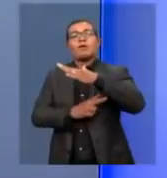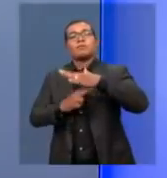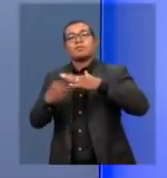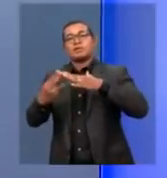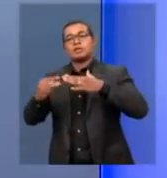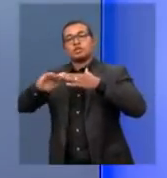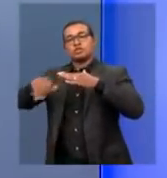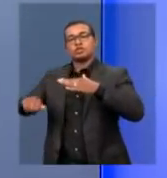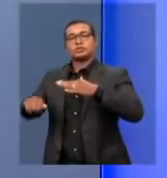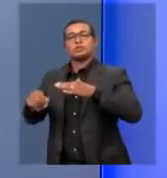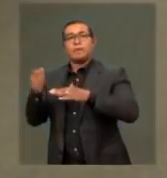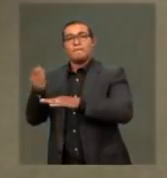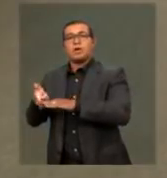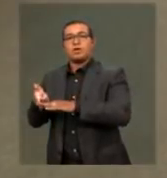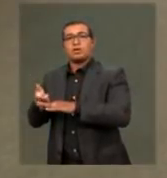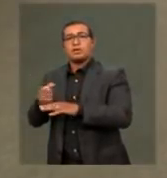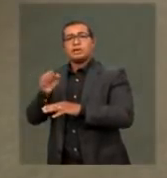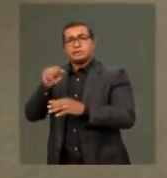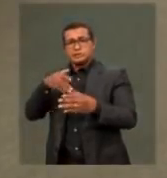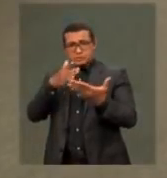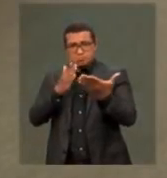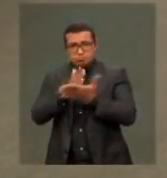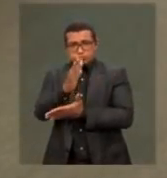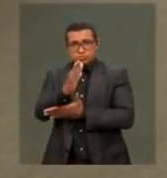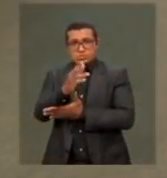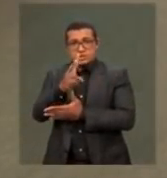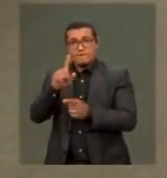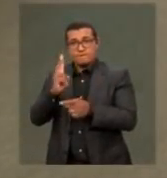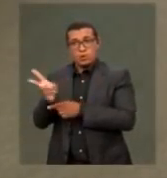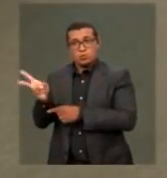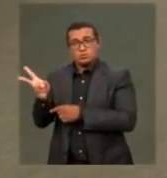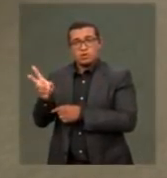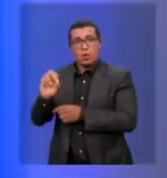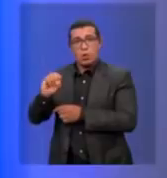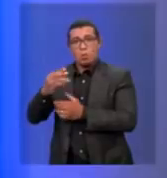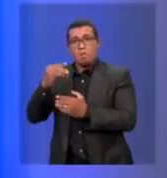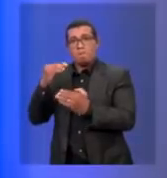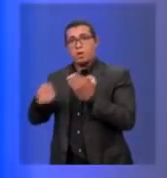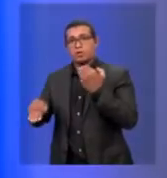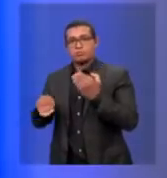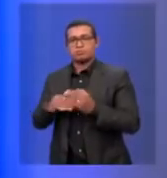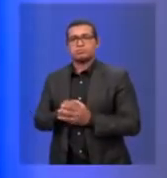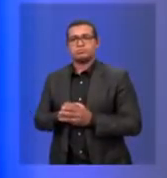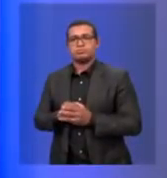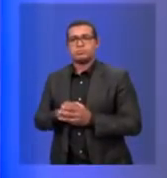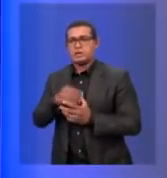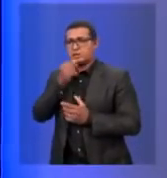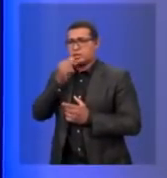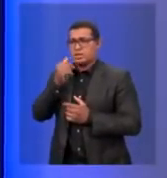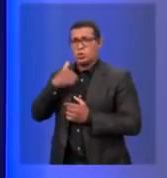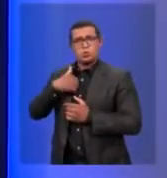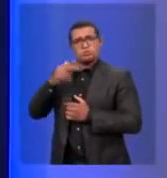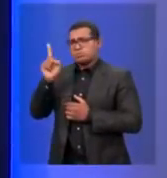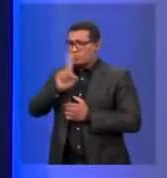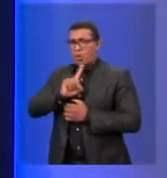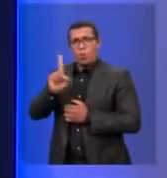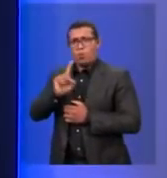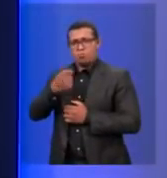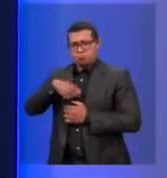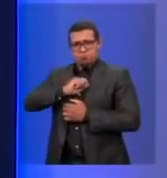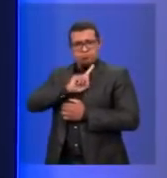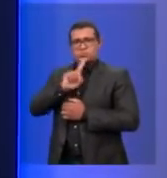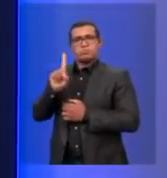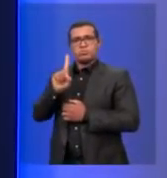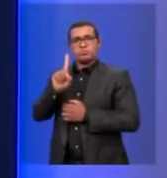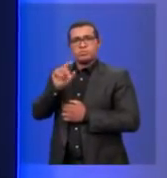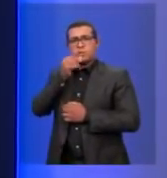for candidato você foi eleito o favor de forma alguma é a esse modelo